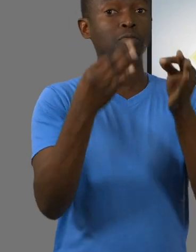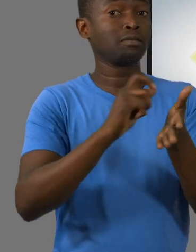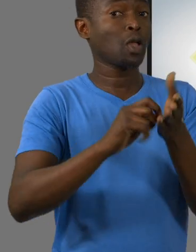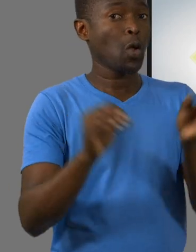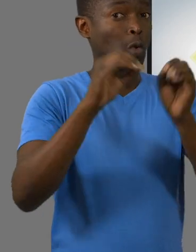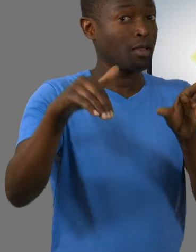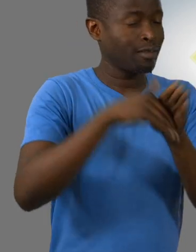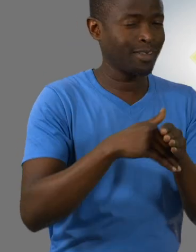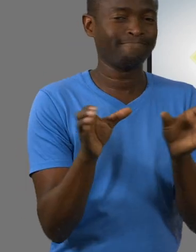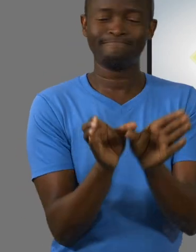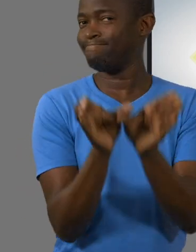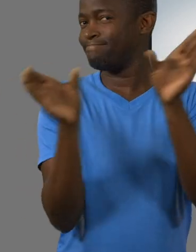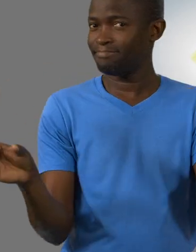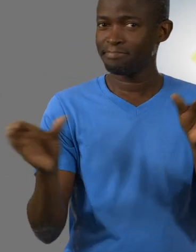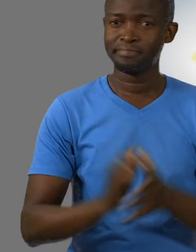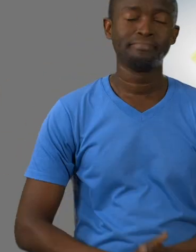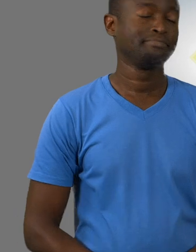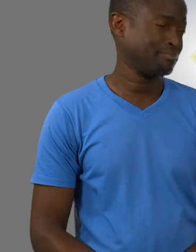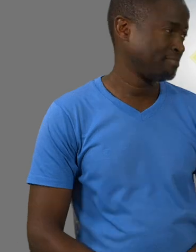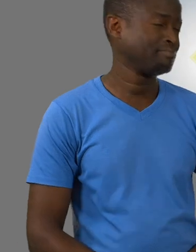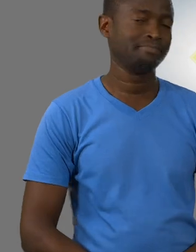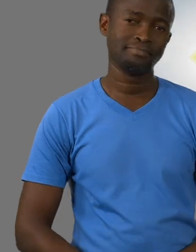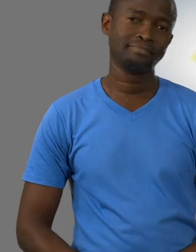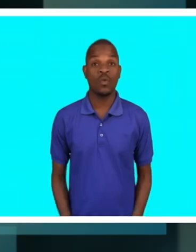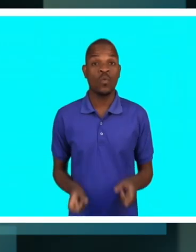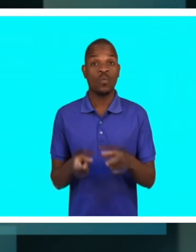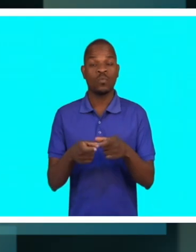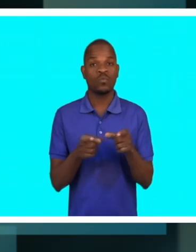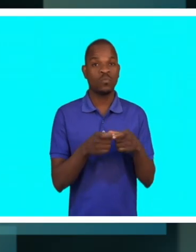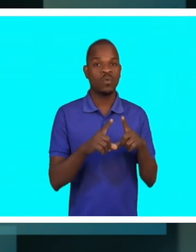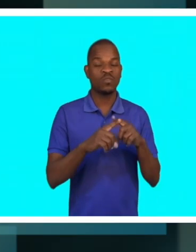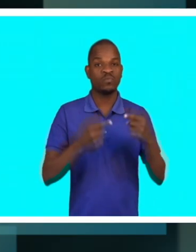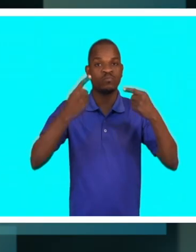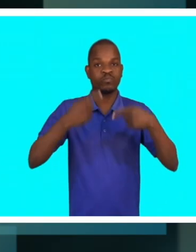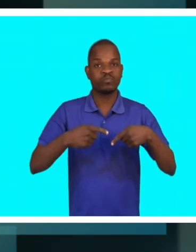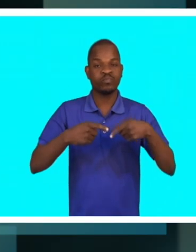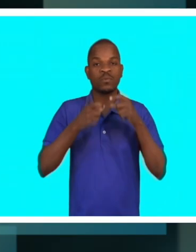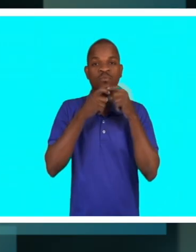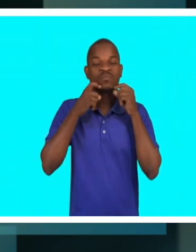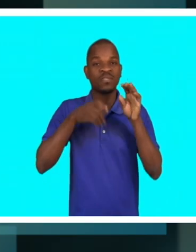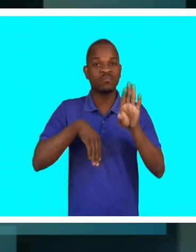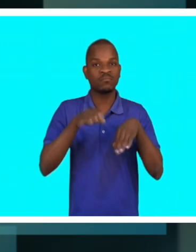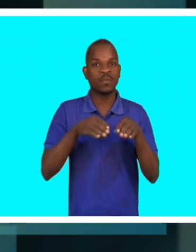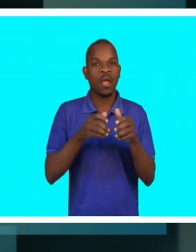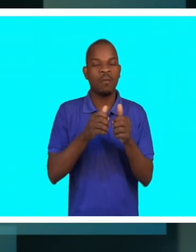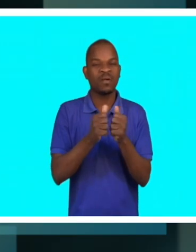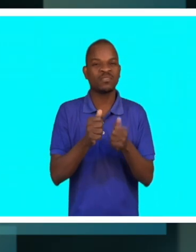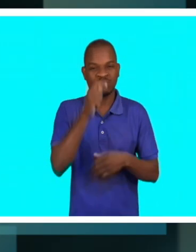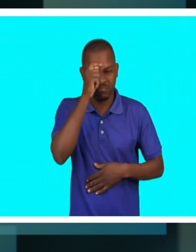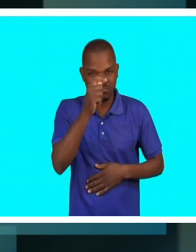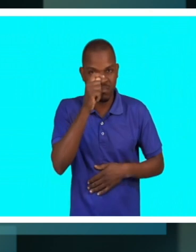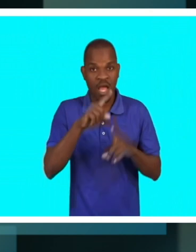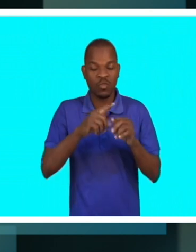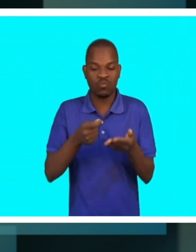nacional todos os clubes não licenciados. Clubes do Moçambola continuam a não honrar com o